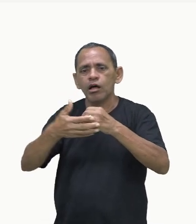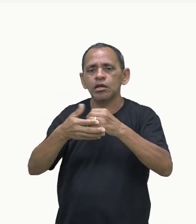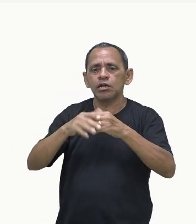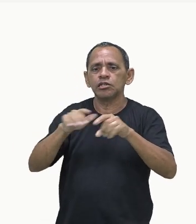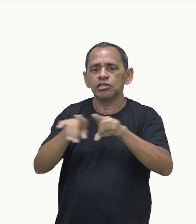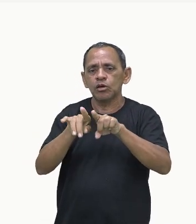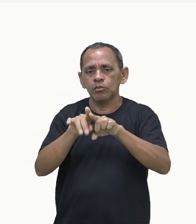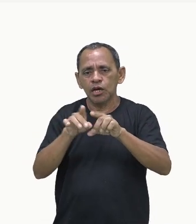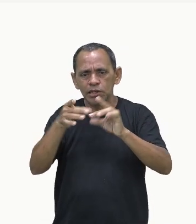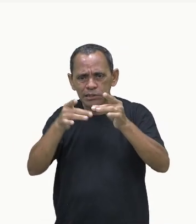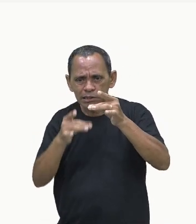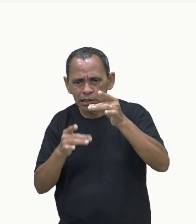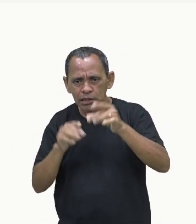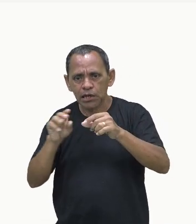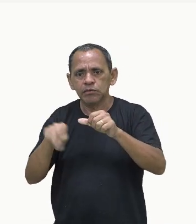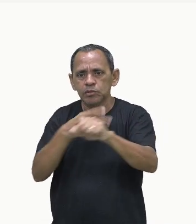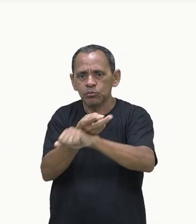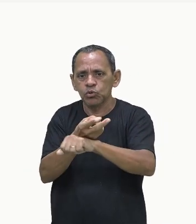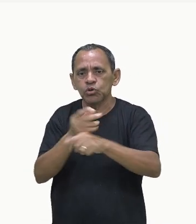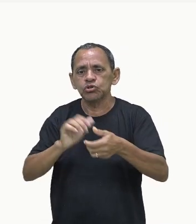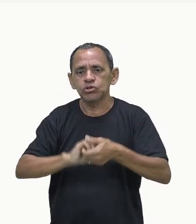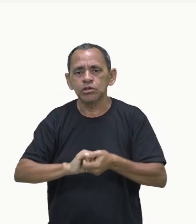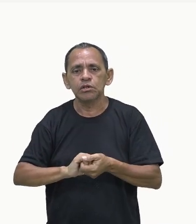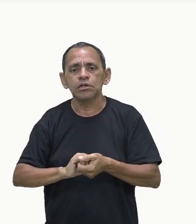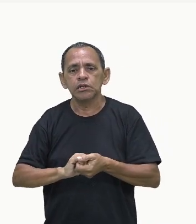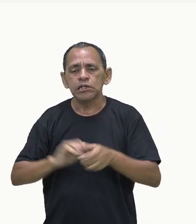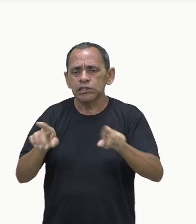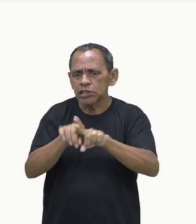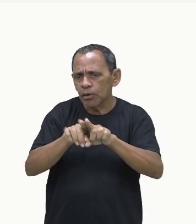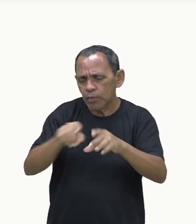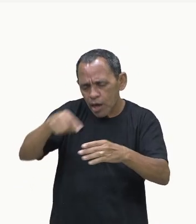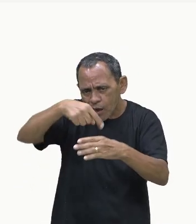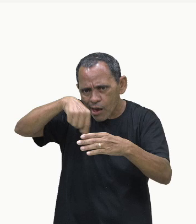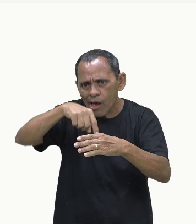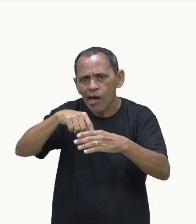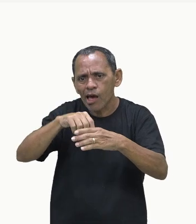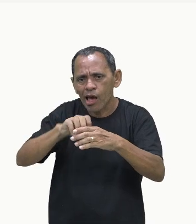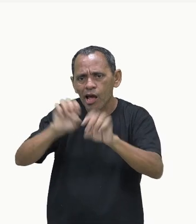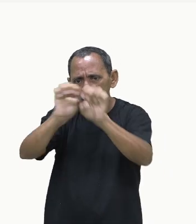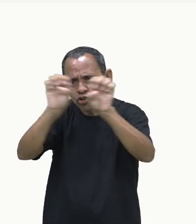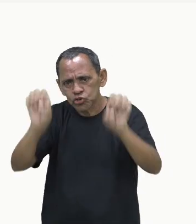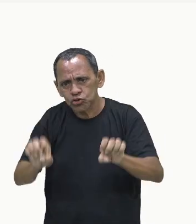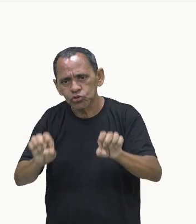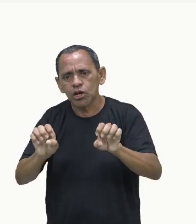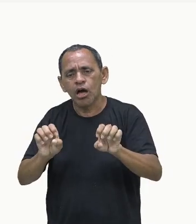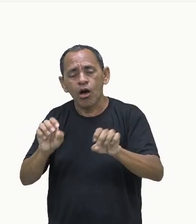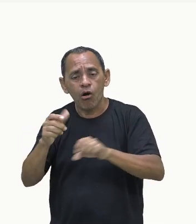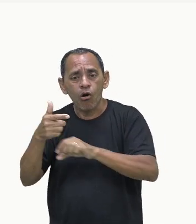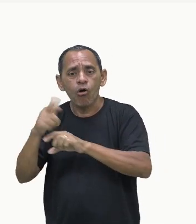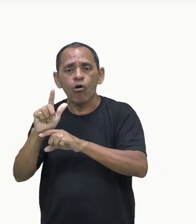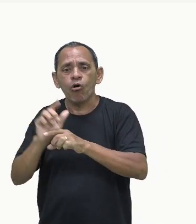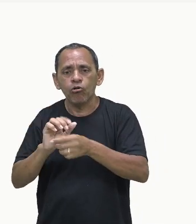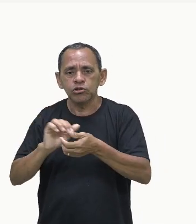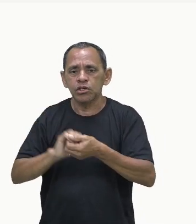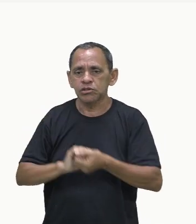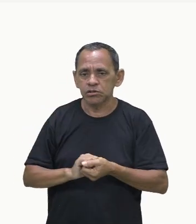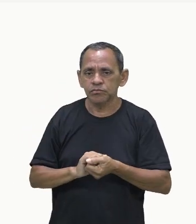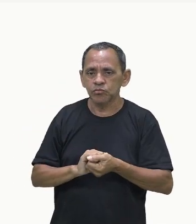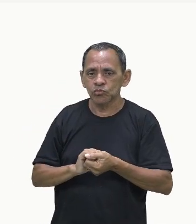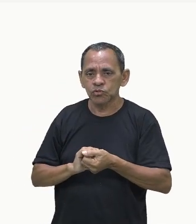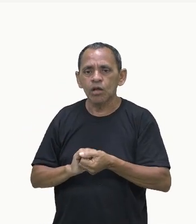meio intracelular, uma série de outras estruturas também, ó. Colesterol e